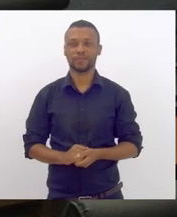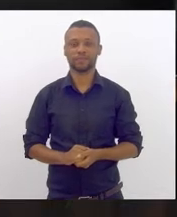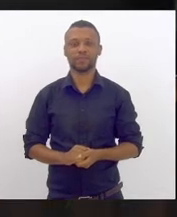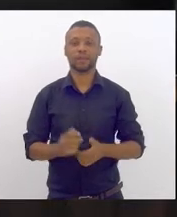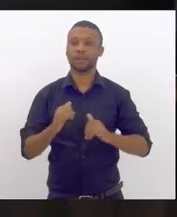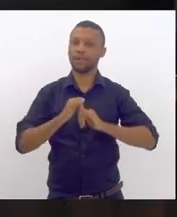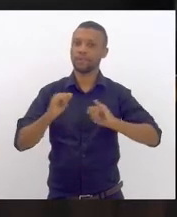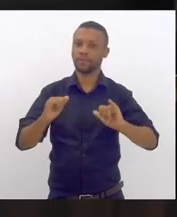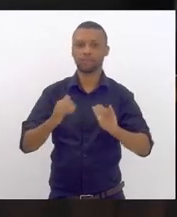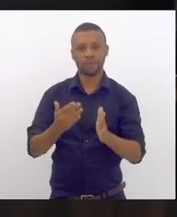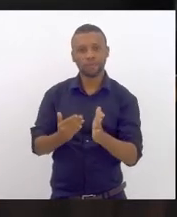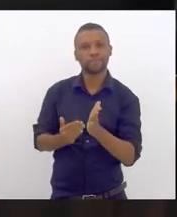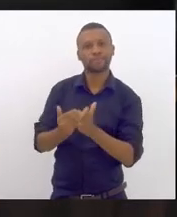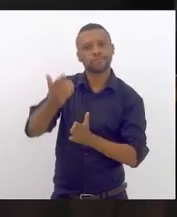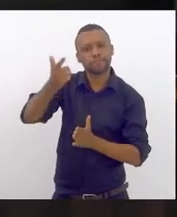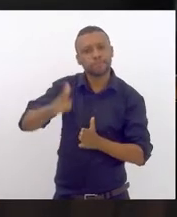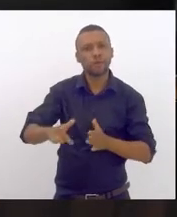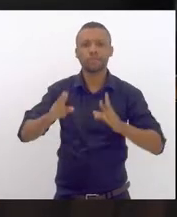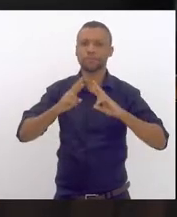Está reaberta a sessão.